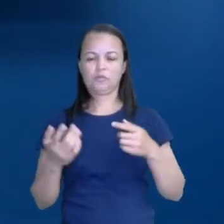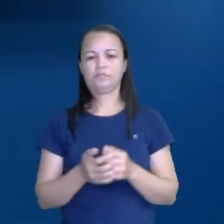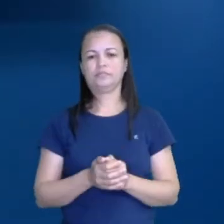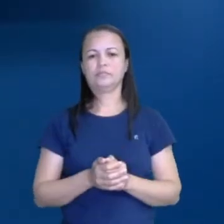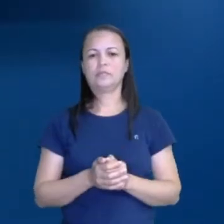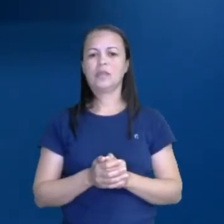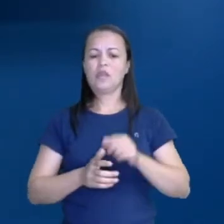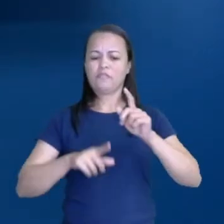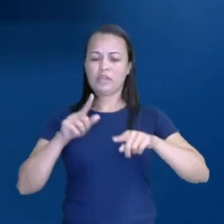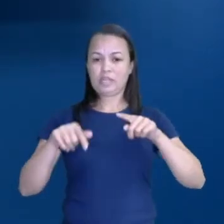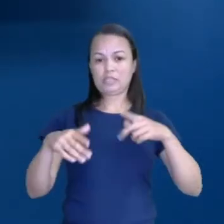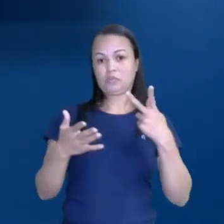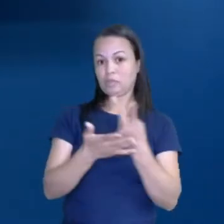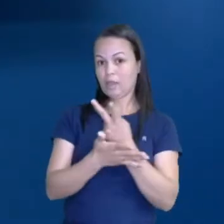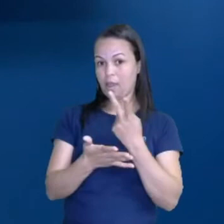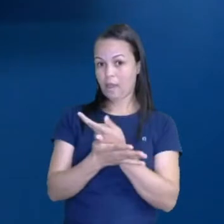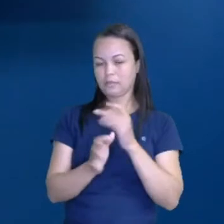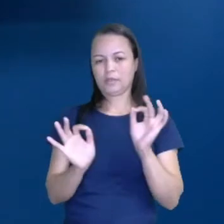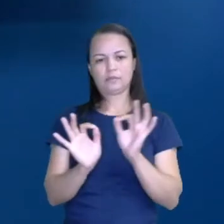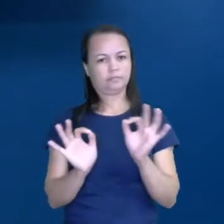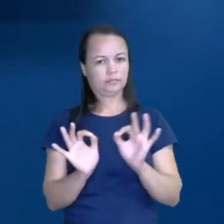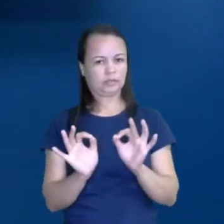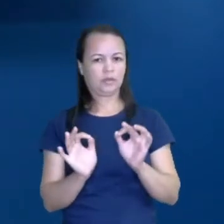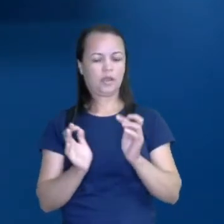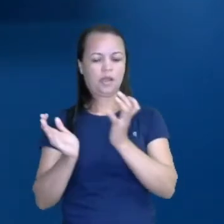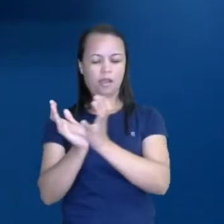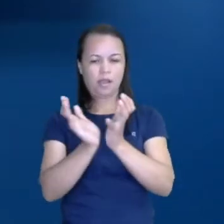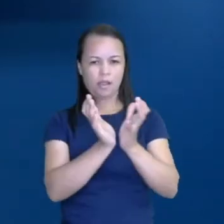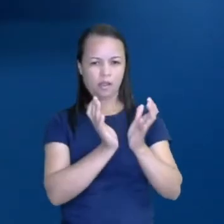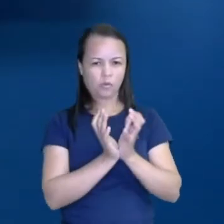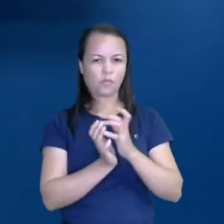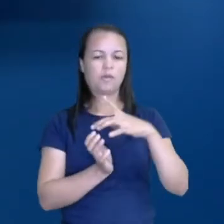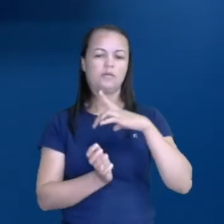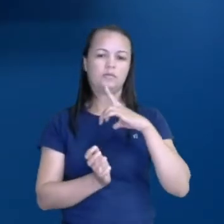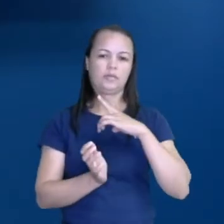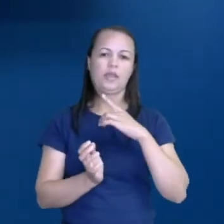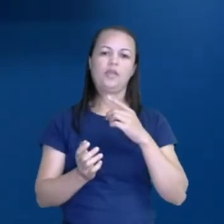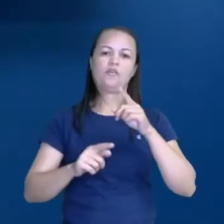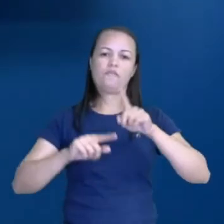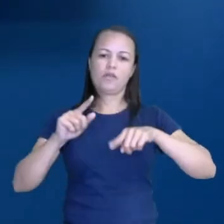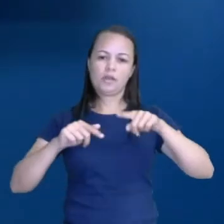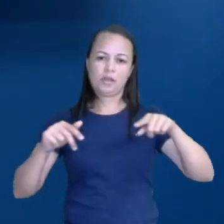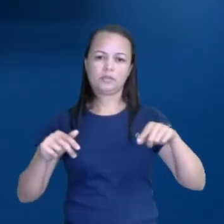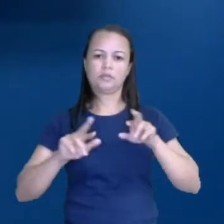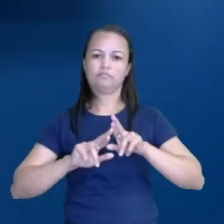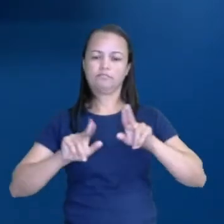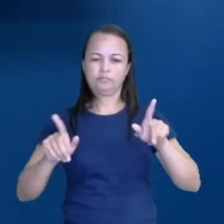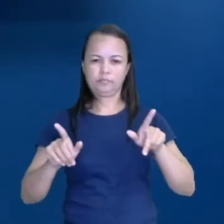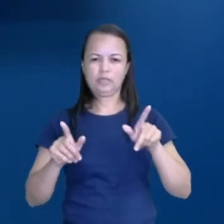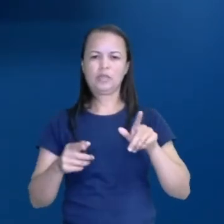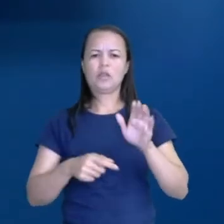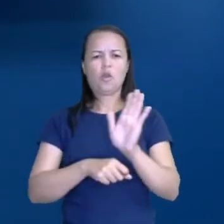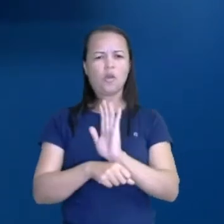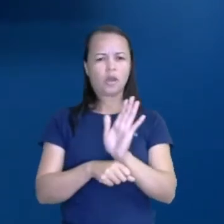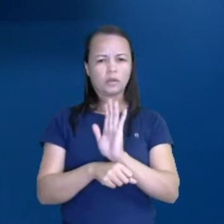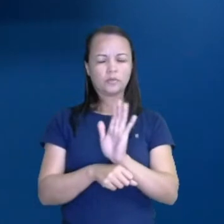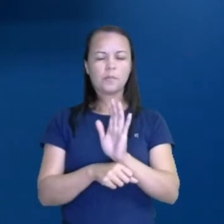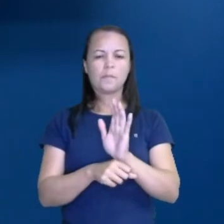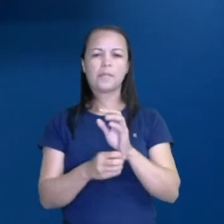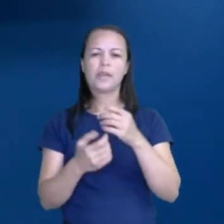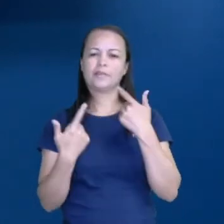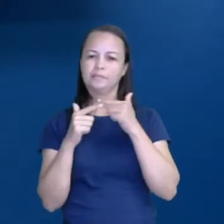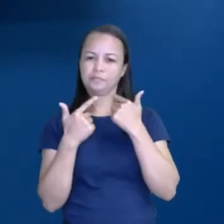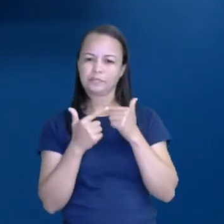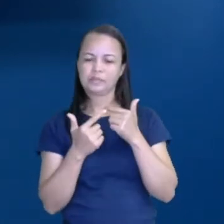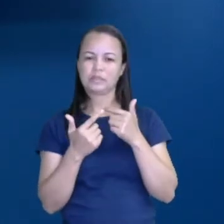Nenhuma variação está errada. Cada grupo tem o seu tipo de variação. E eu trouxe para vocês um videozinho bem legal e bem engraçado